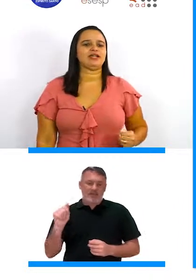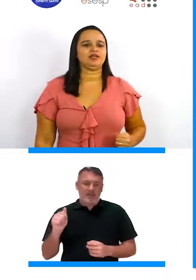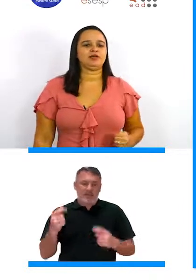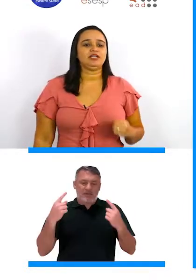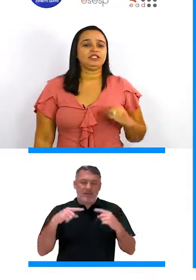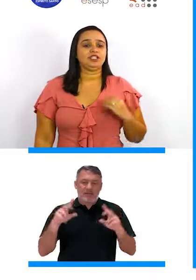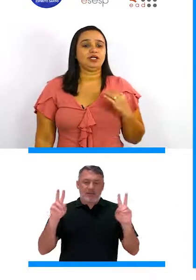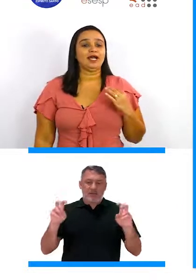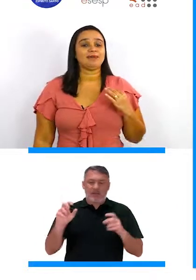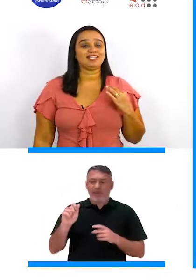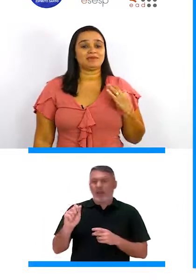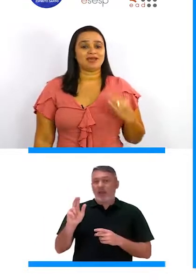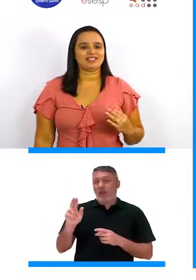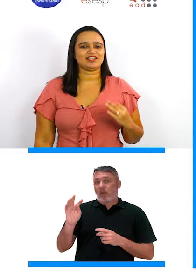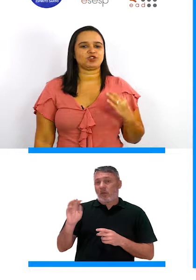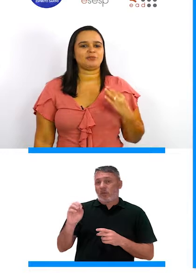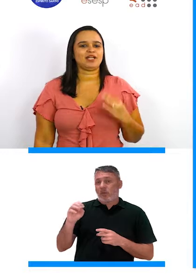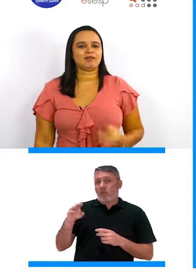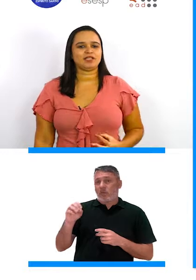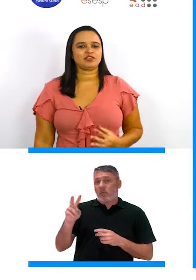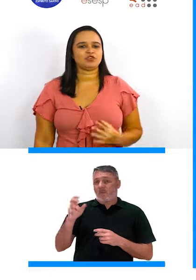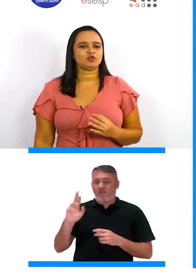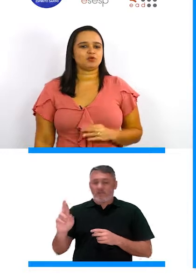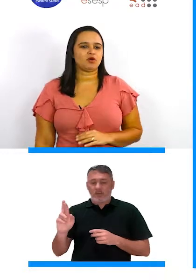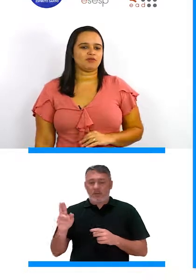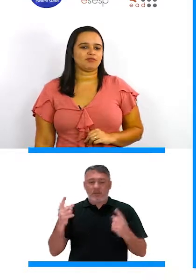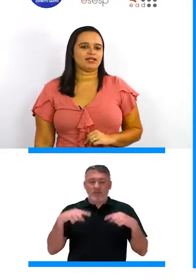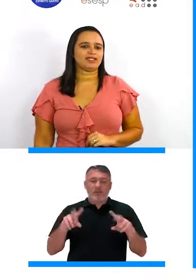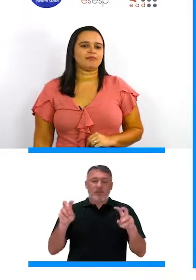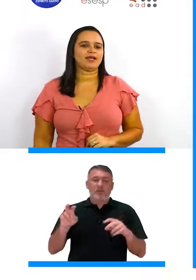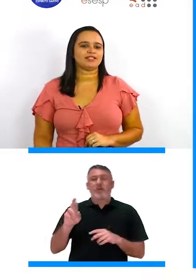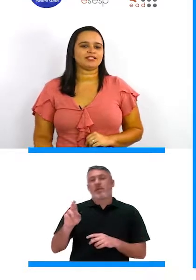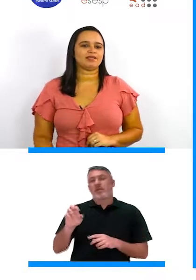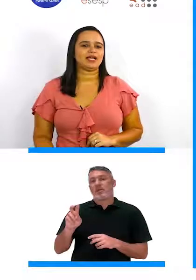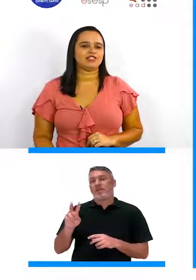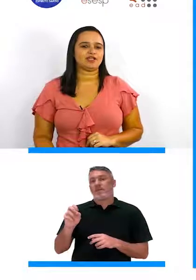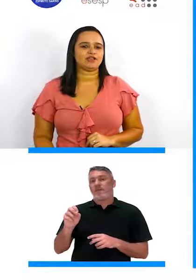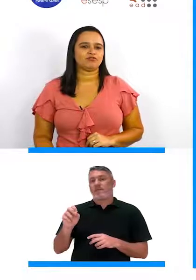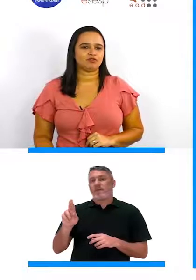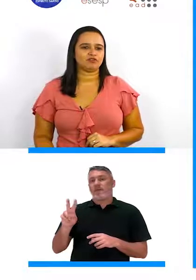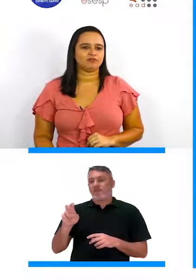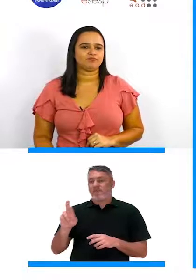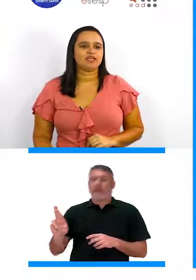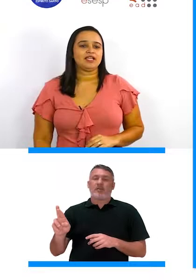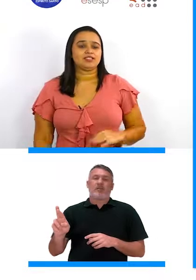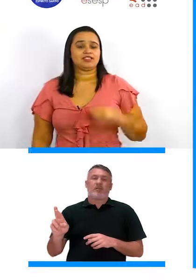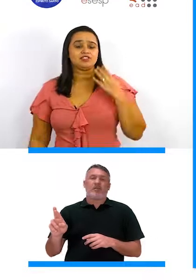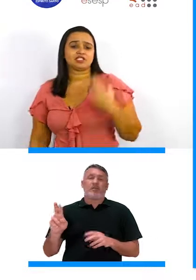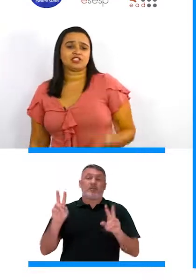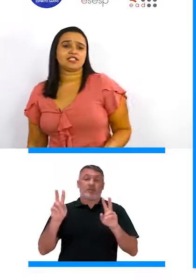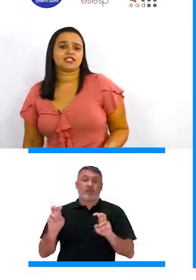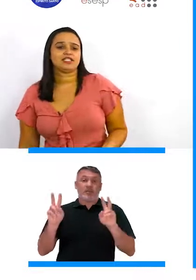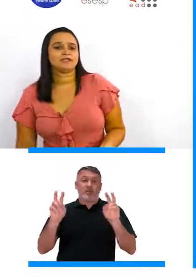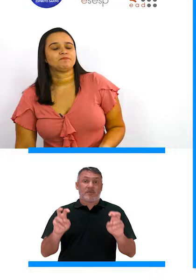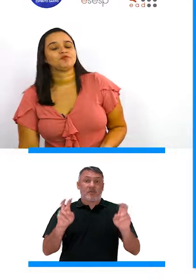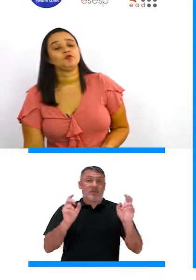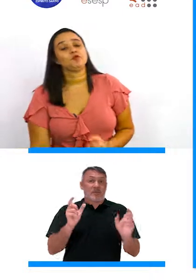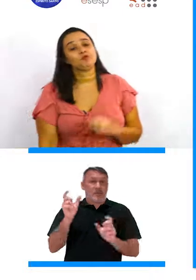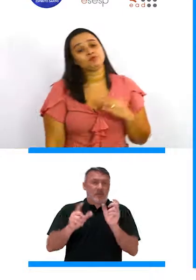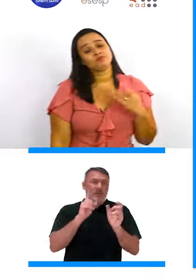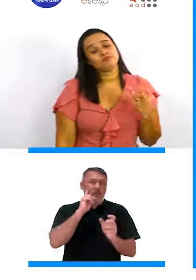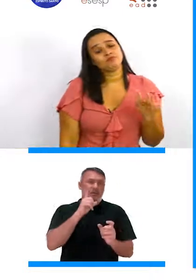de baiano. Teu olhar mata mais que atropelamento de automóvel, mata mais que bala de revólver. Então, a gente tem